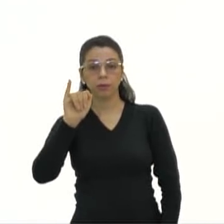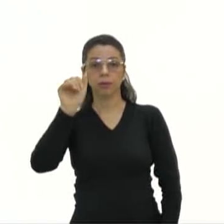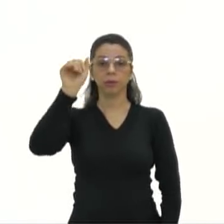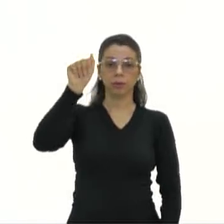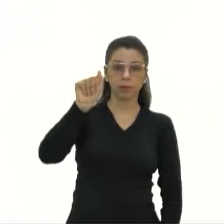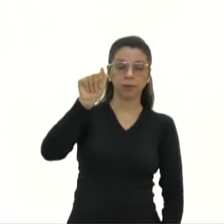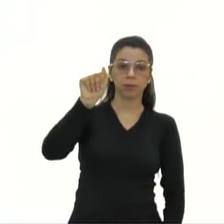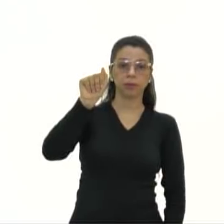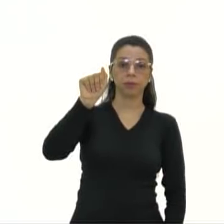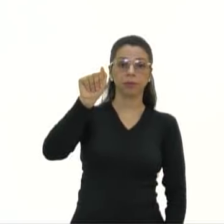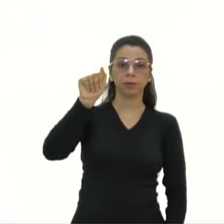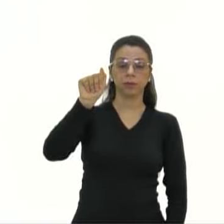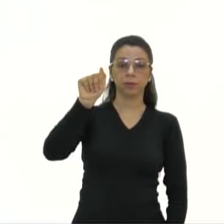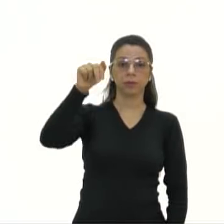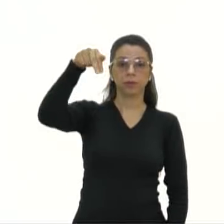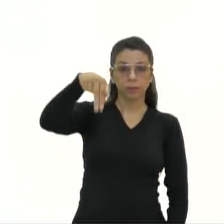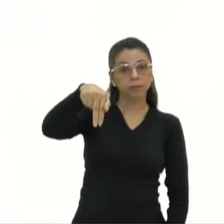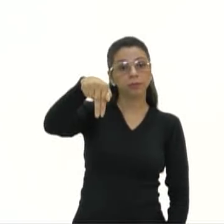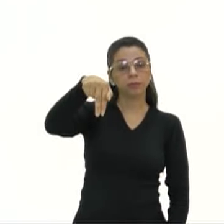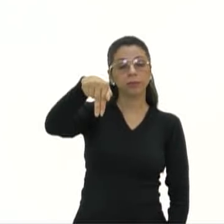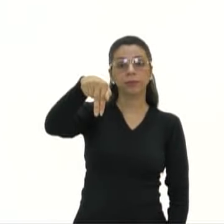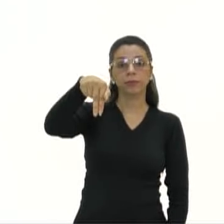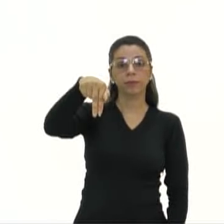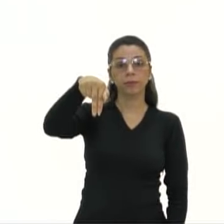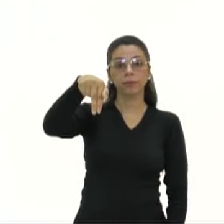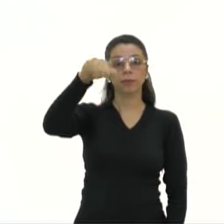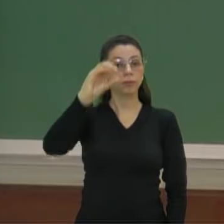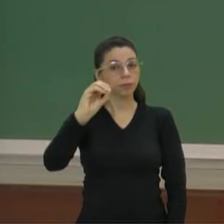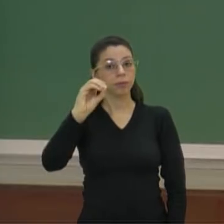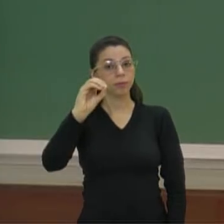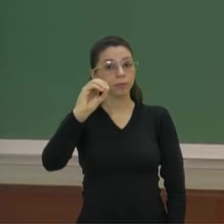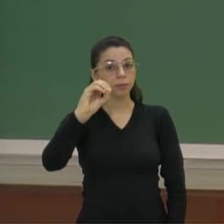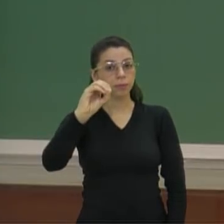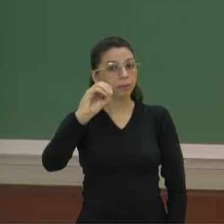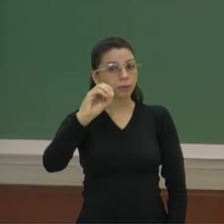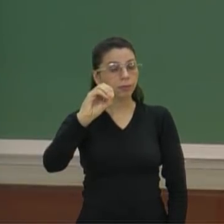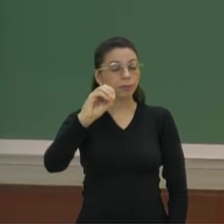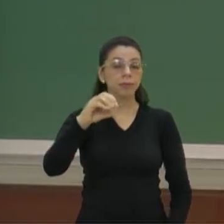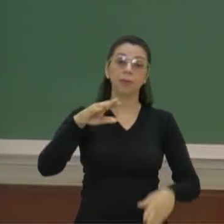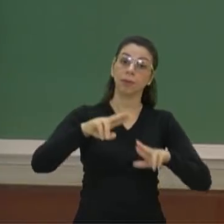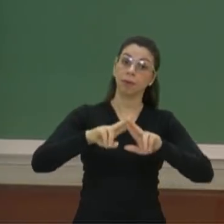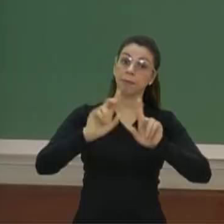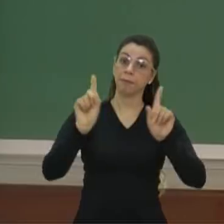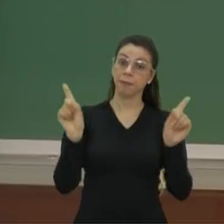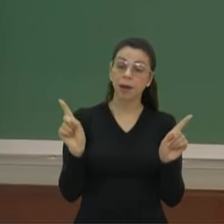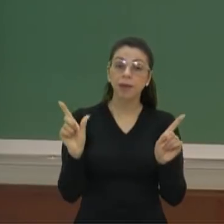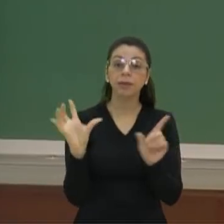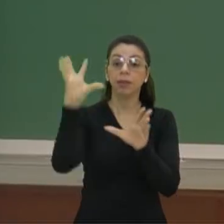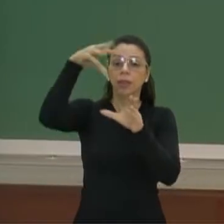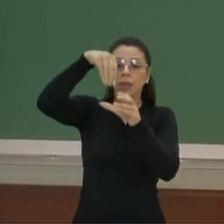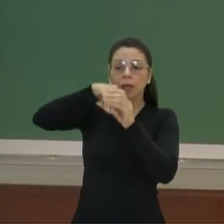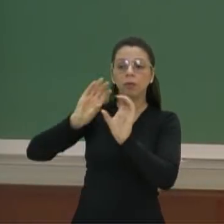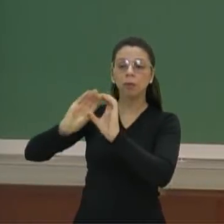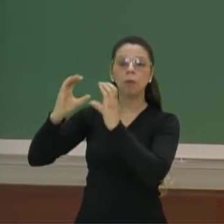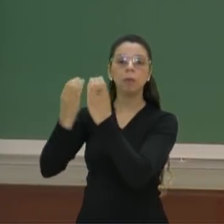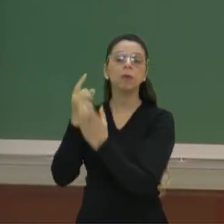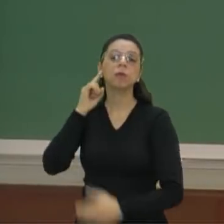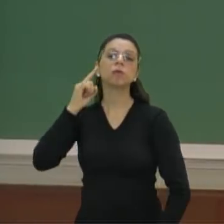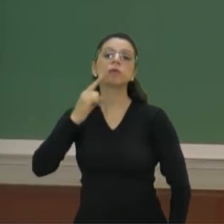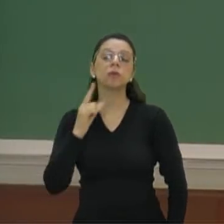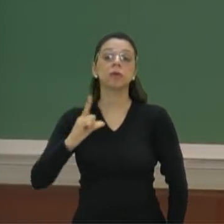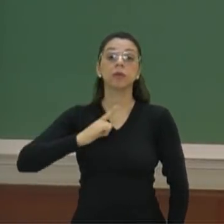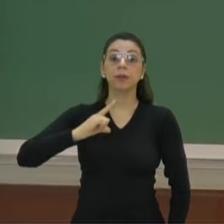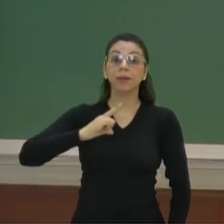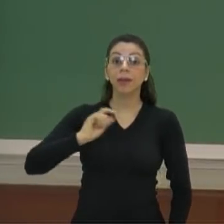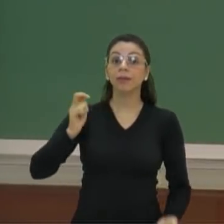o A novamente, depois o N e depois o O. Porém, dentro da comunidade surda, você pode